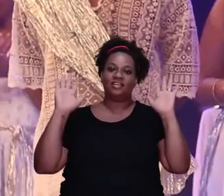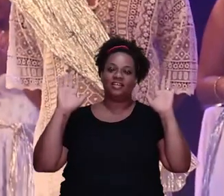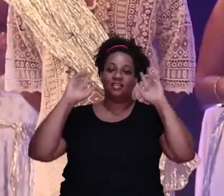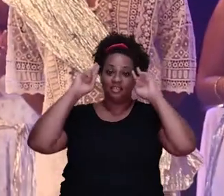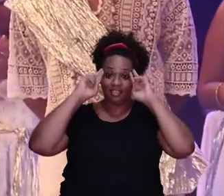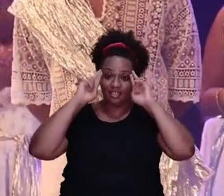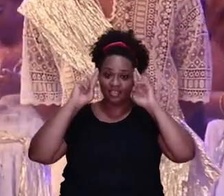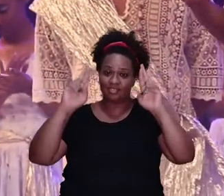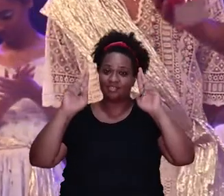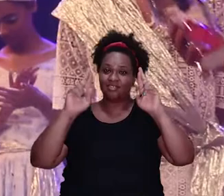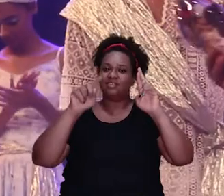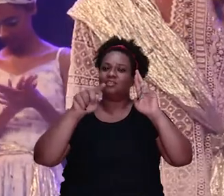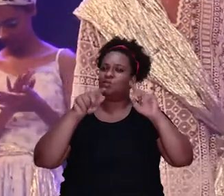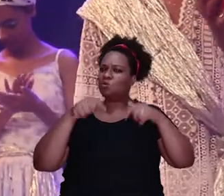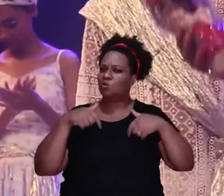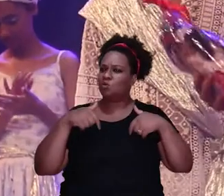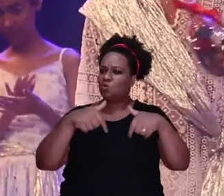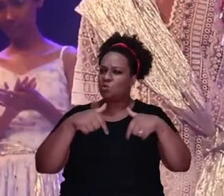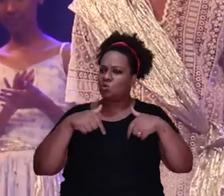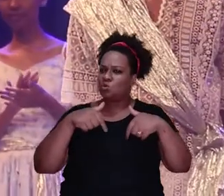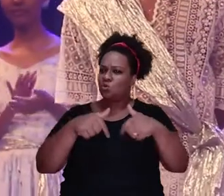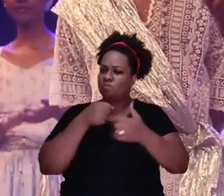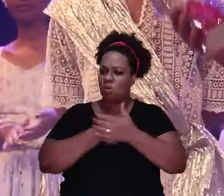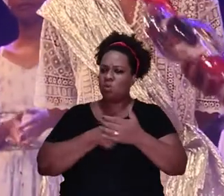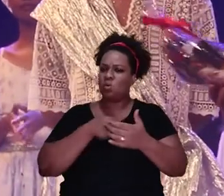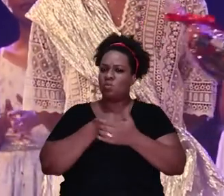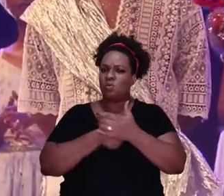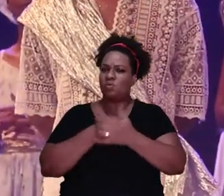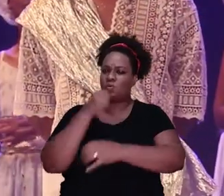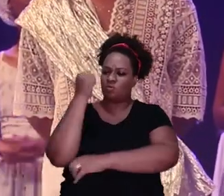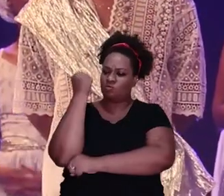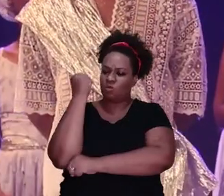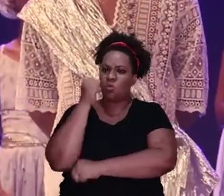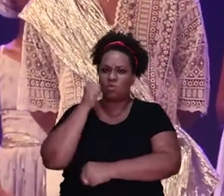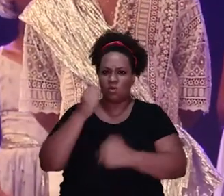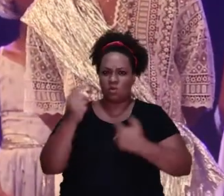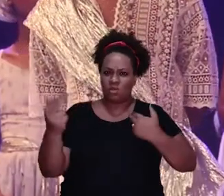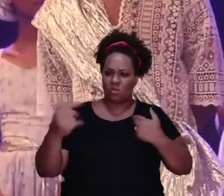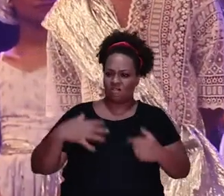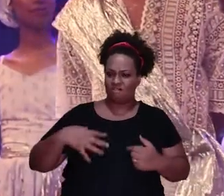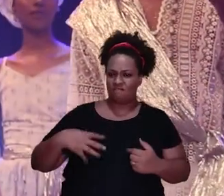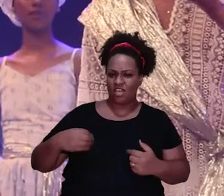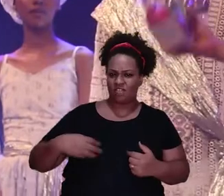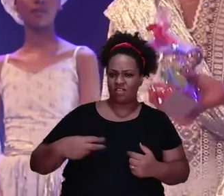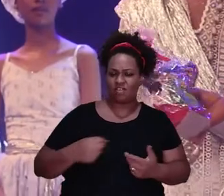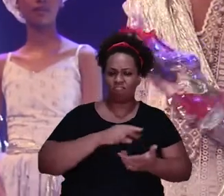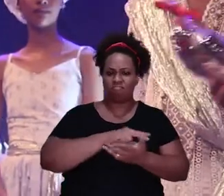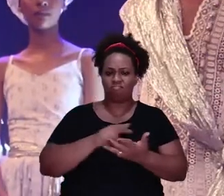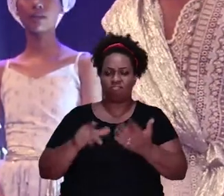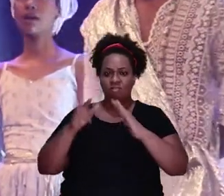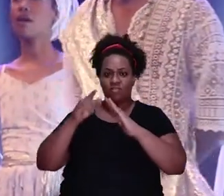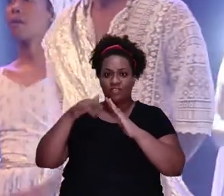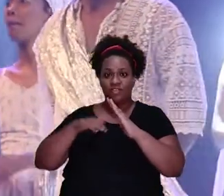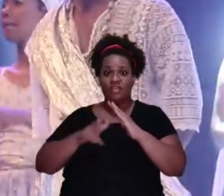famoso eu respeito a sua luta a sua resistência Você é uma mulher como eu tinha de filhos e